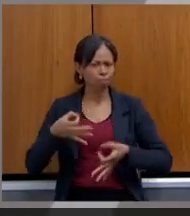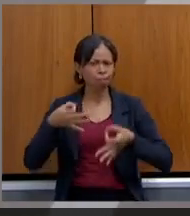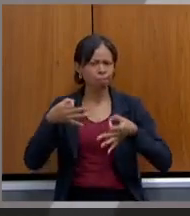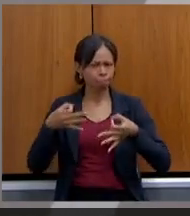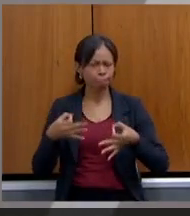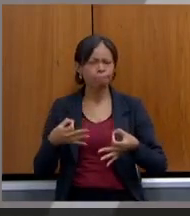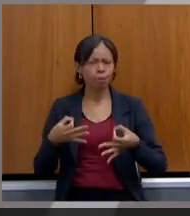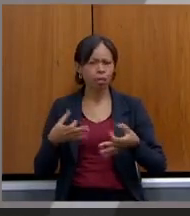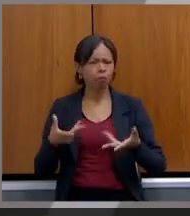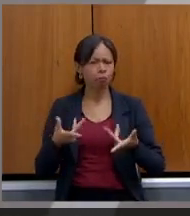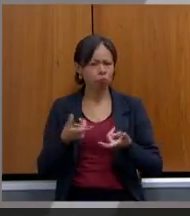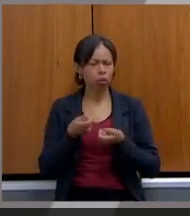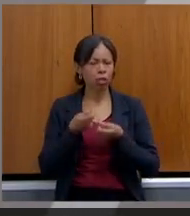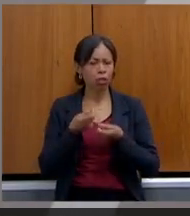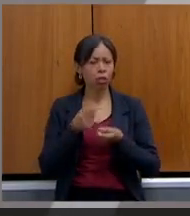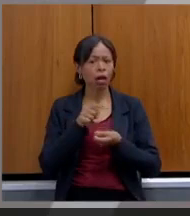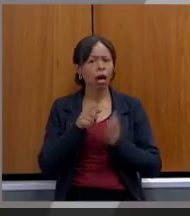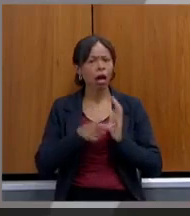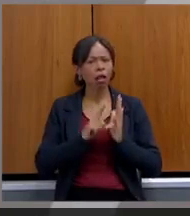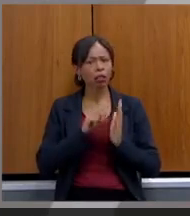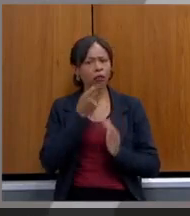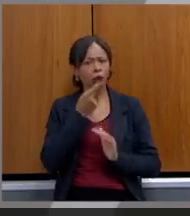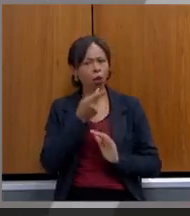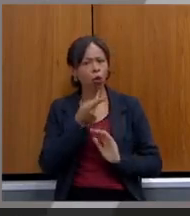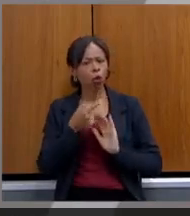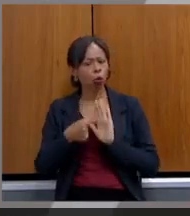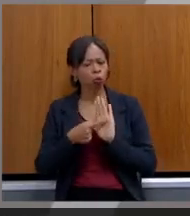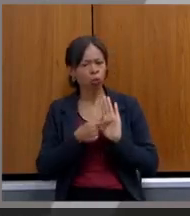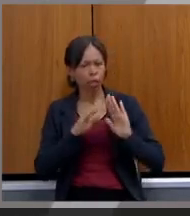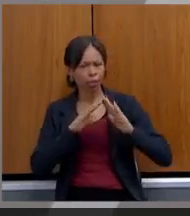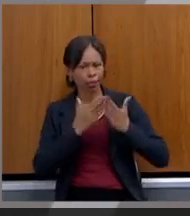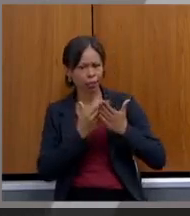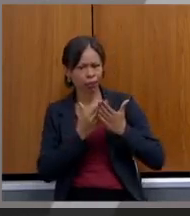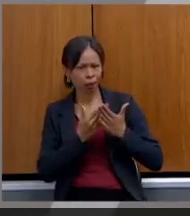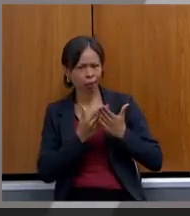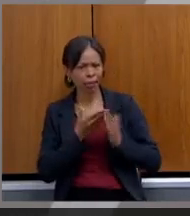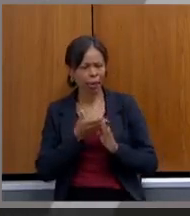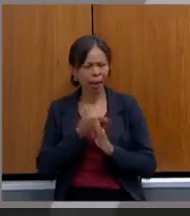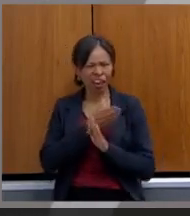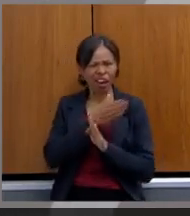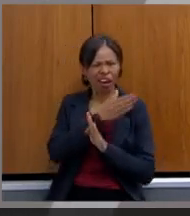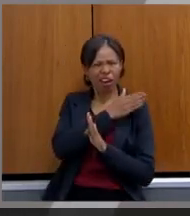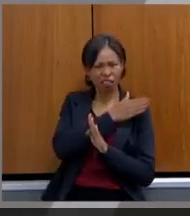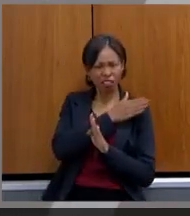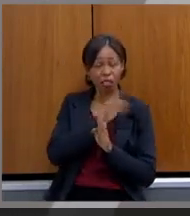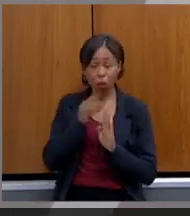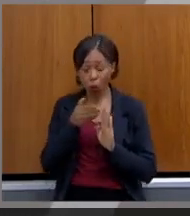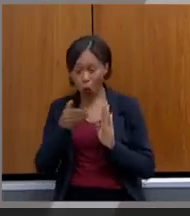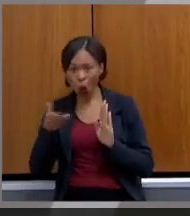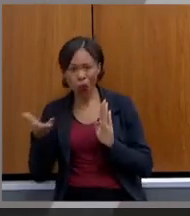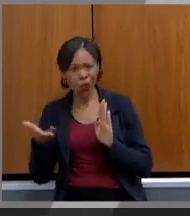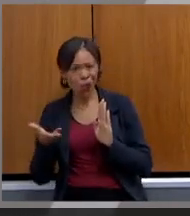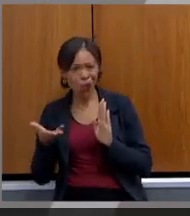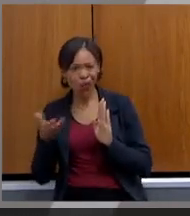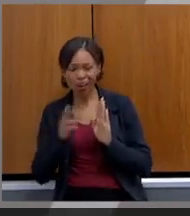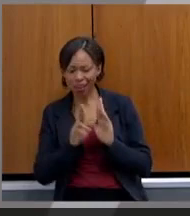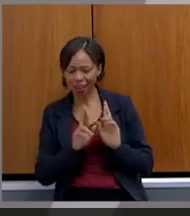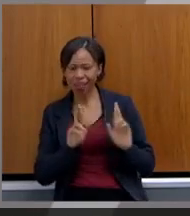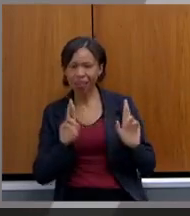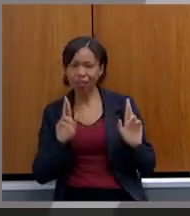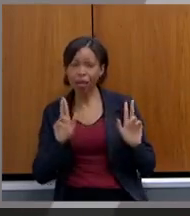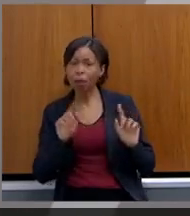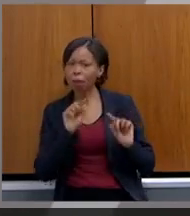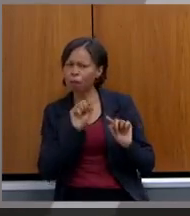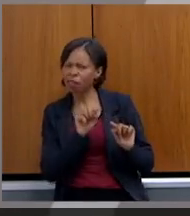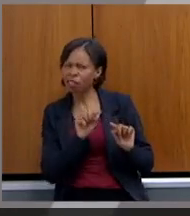e quais as mãos trocadas escolas anteriores à lei da situação anterior e hoje só Talvez não tenha tem